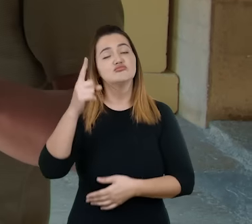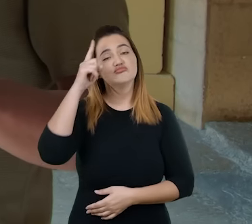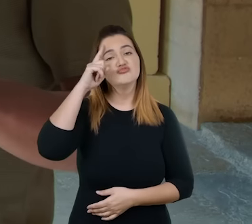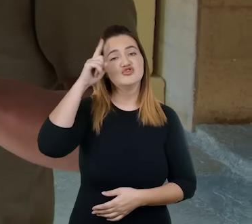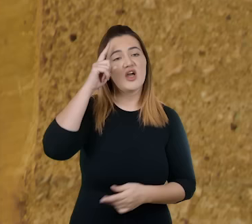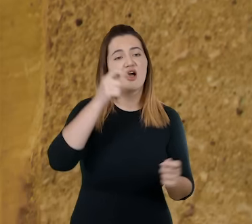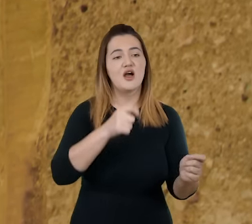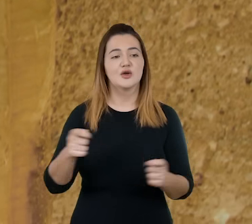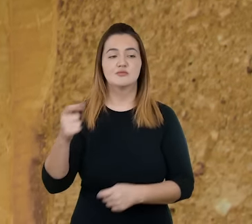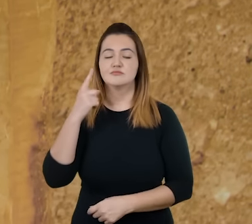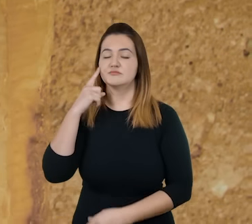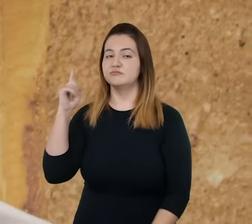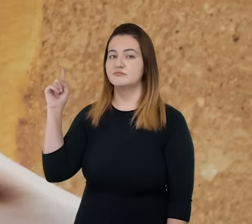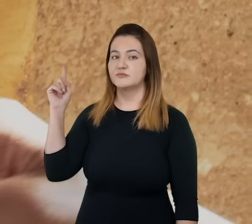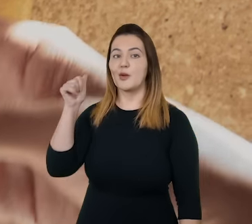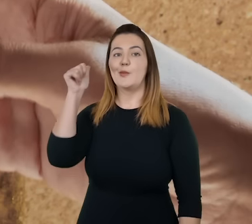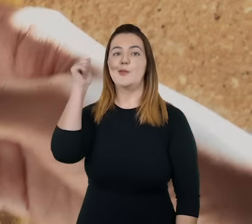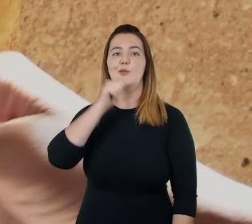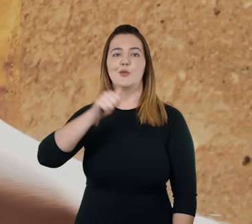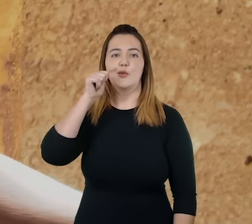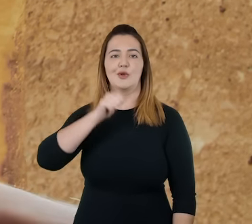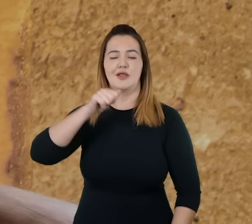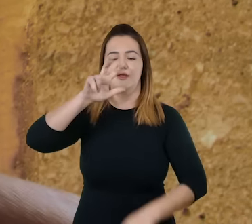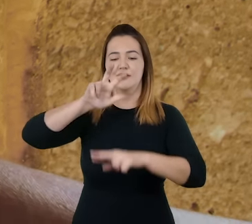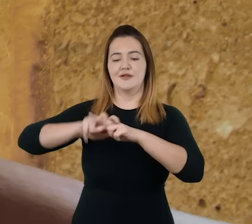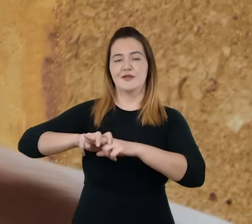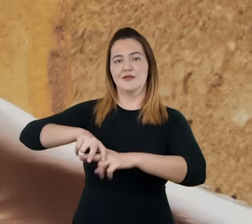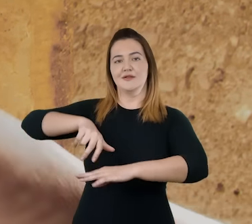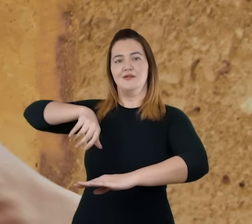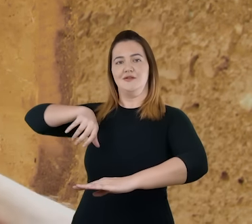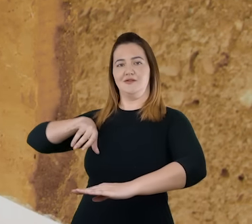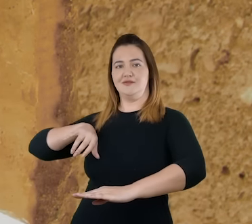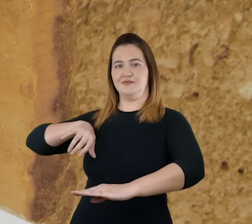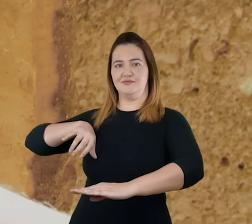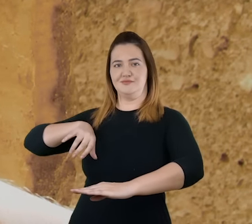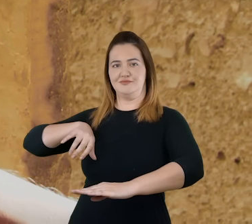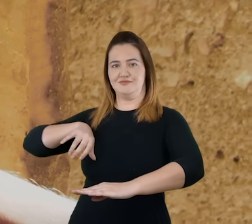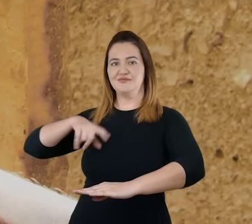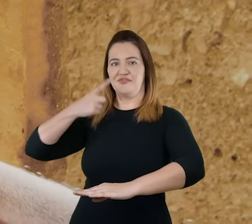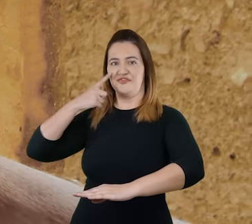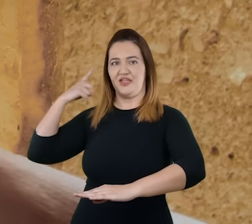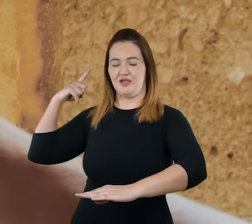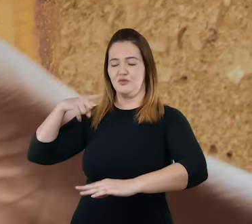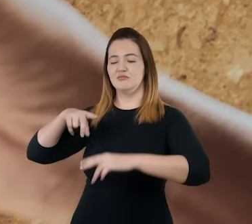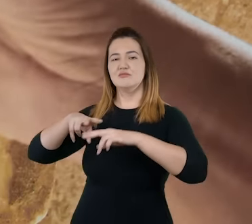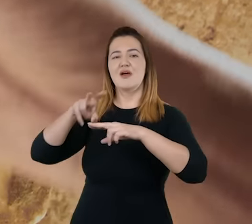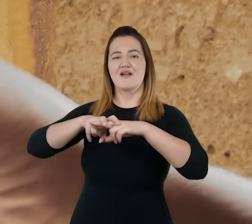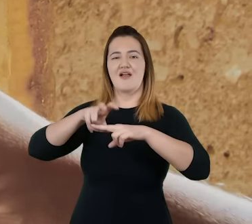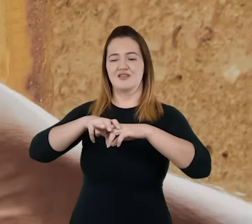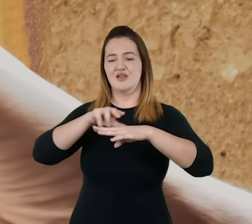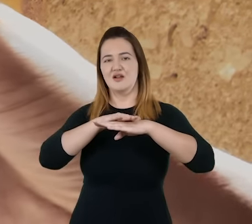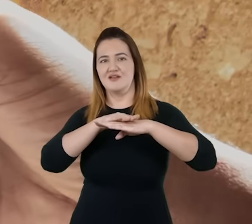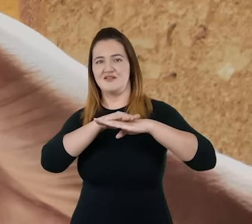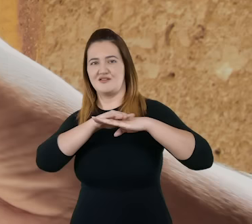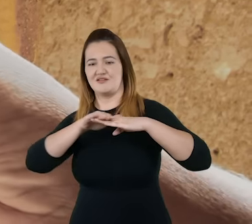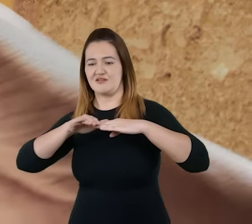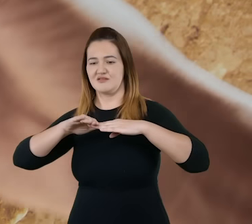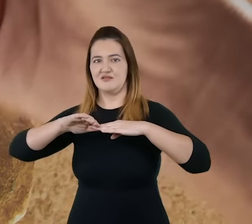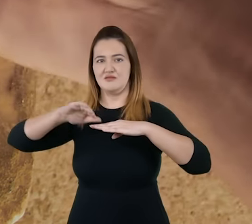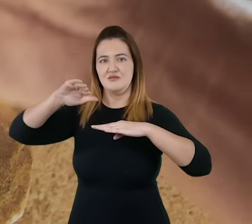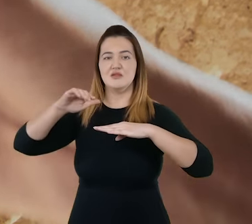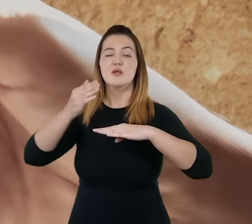daqueles tempos. Você tem uma mulher reclinada sobre uma cadeira que nós chamamos de triclínio. Era normalmente uma cadeira